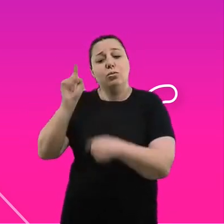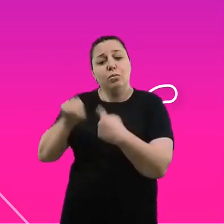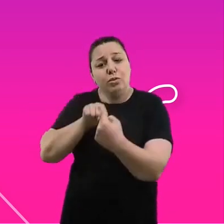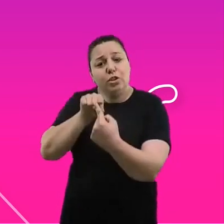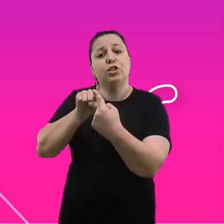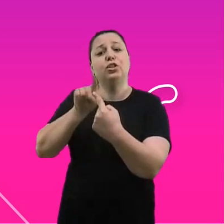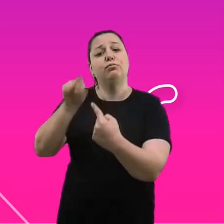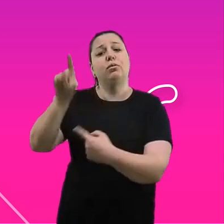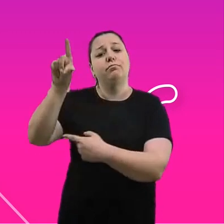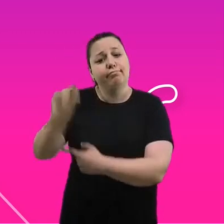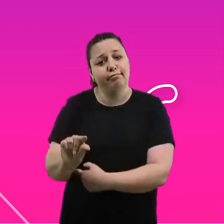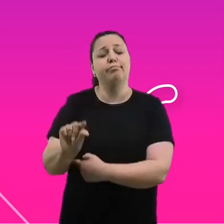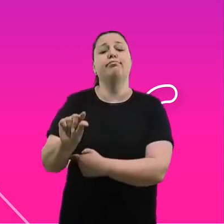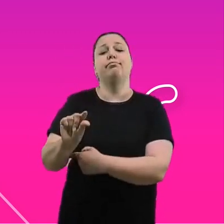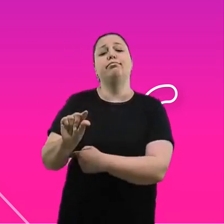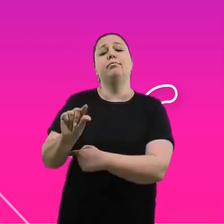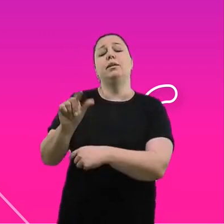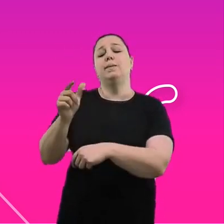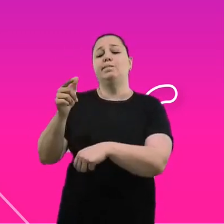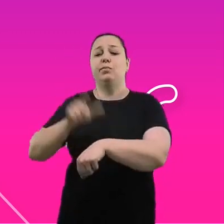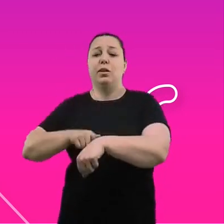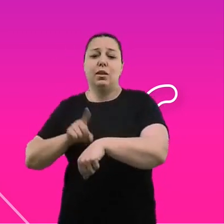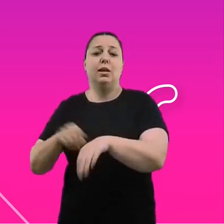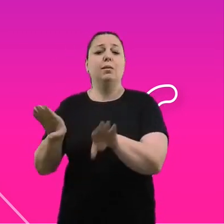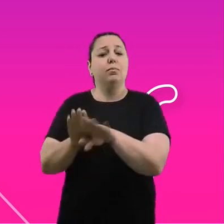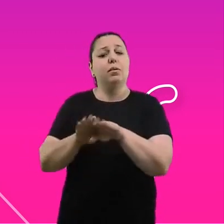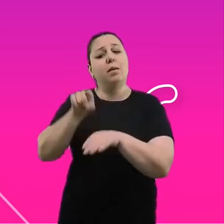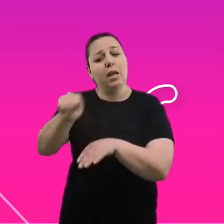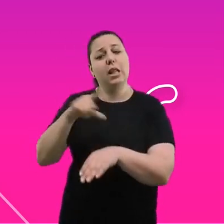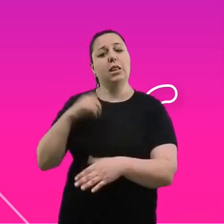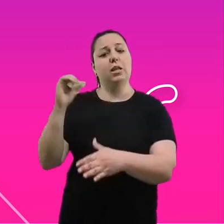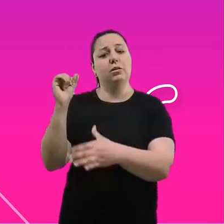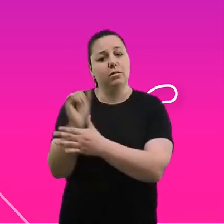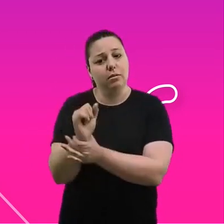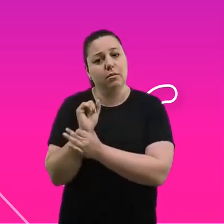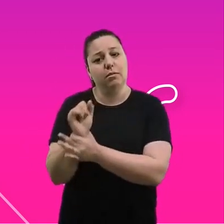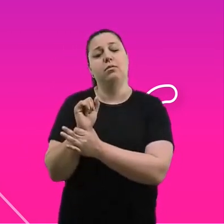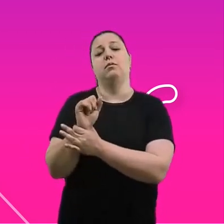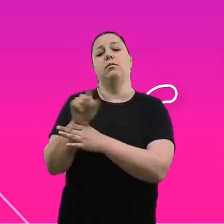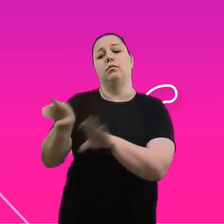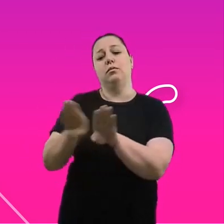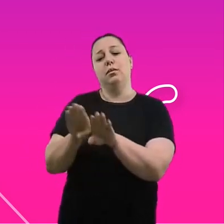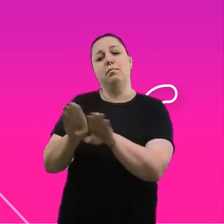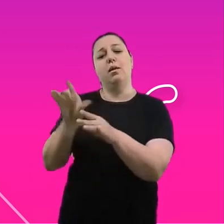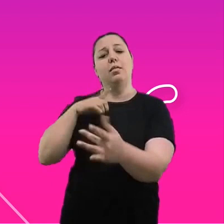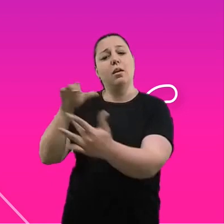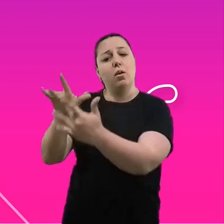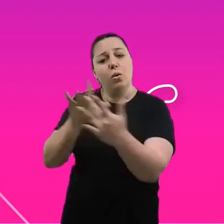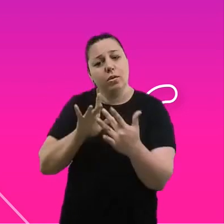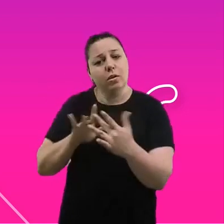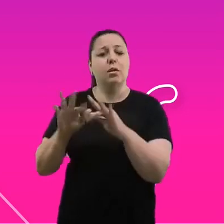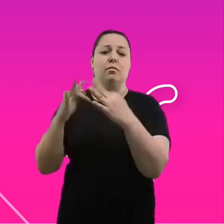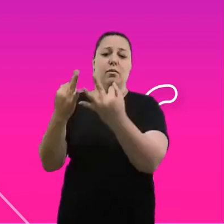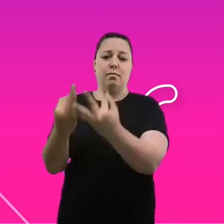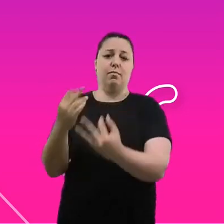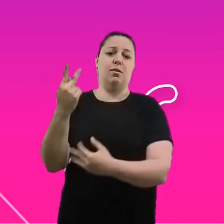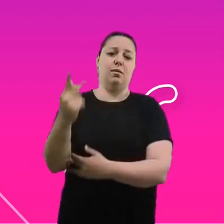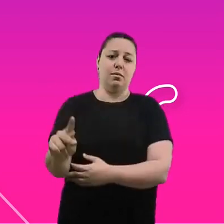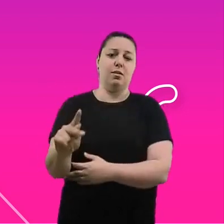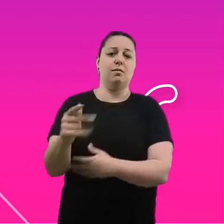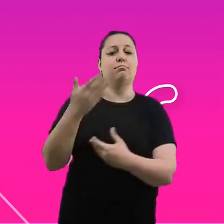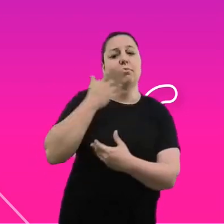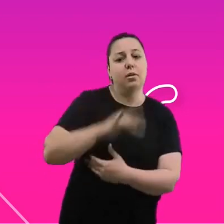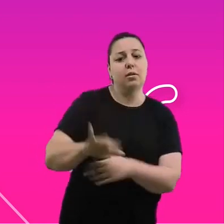ECA, que é garantir dignidade e o direito à convivência familiar dessas crianças e desses adolescentes. O tempo médio que